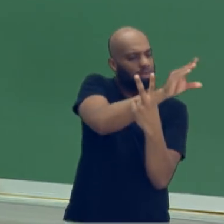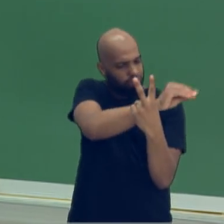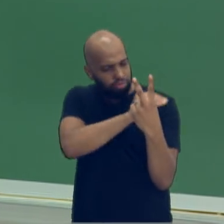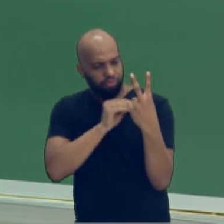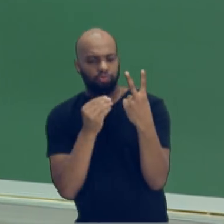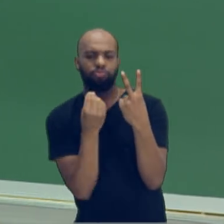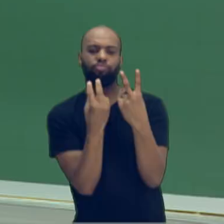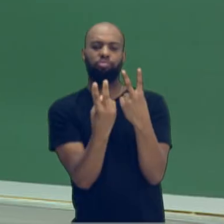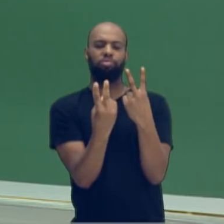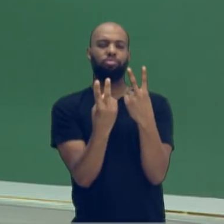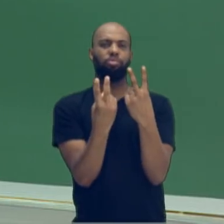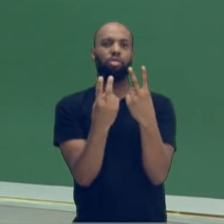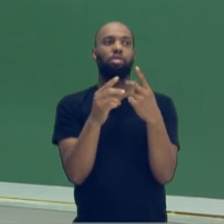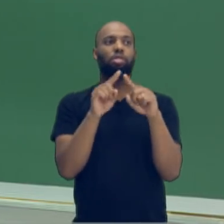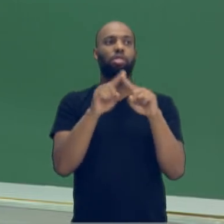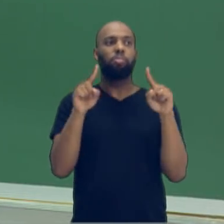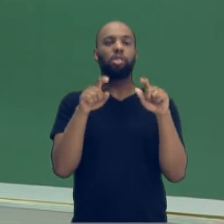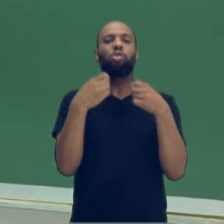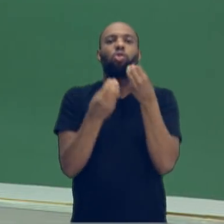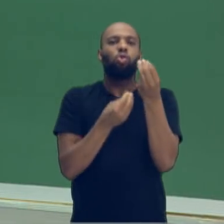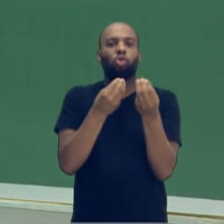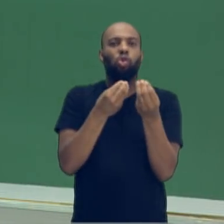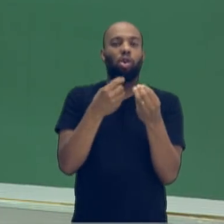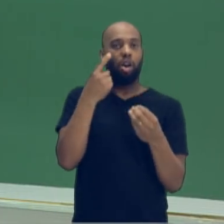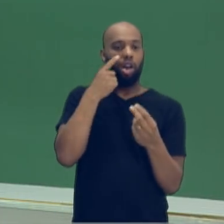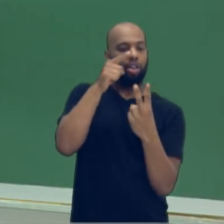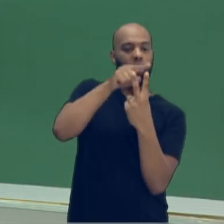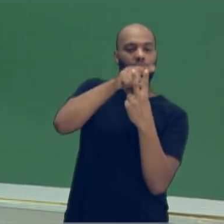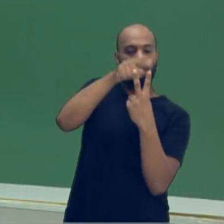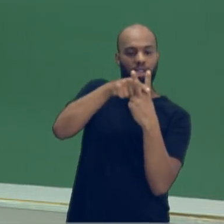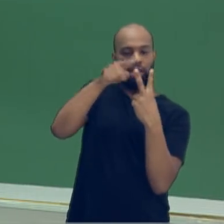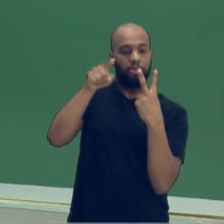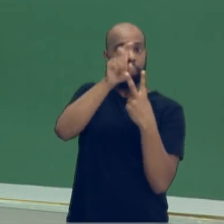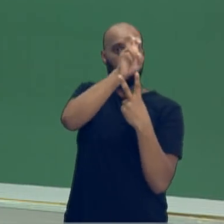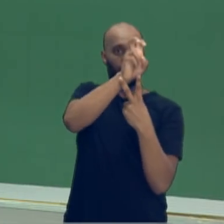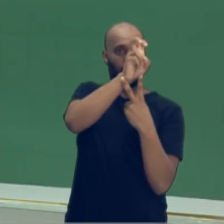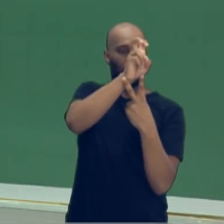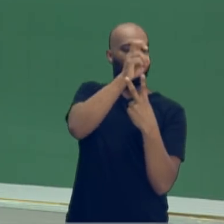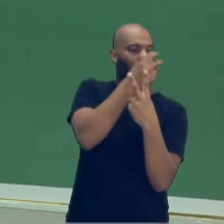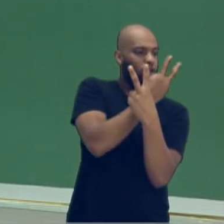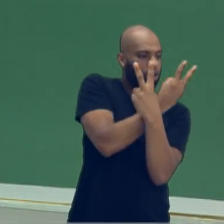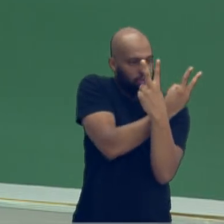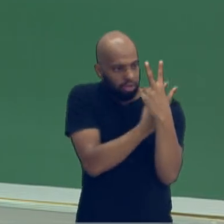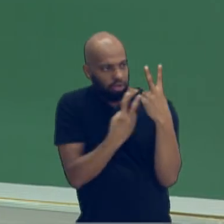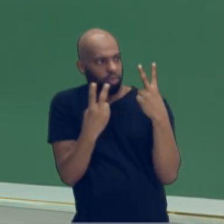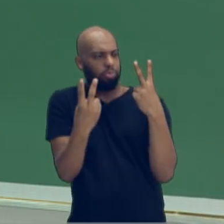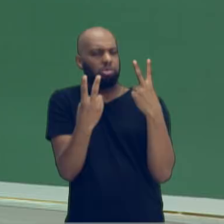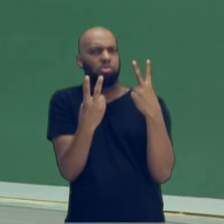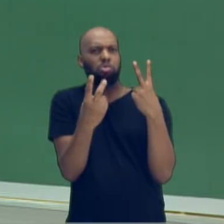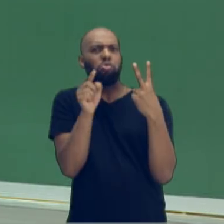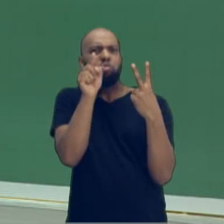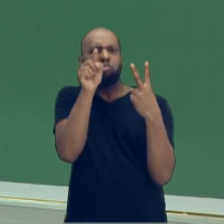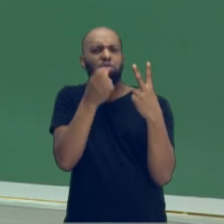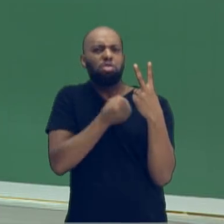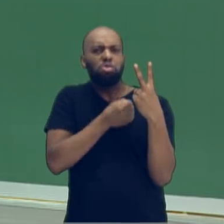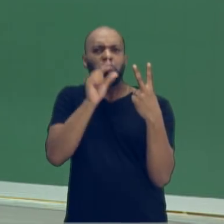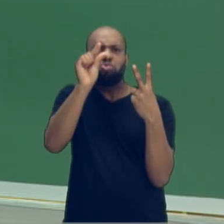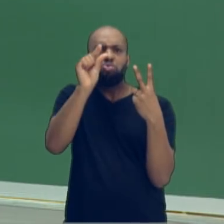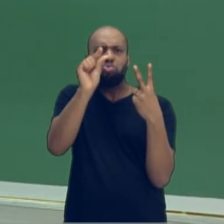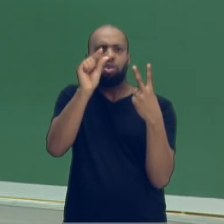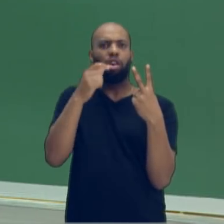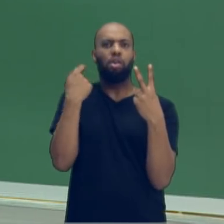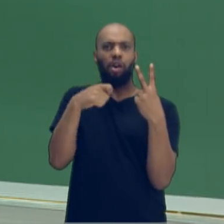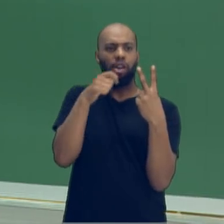Então, nesse caso, raiz quinta de 2 elevado a qual expoente? Como o índice da raiz é